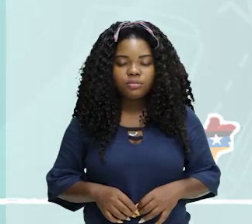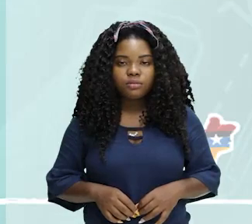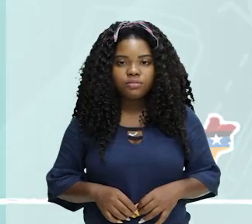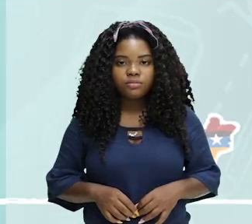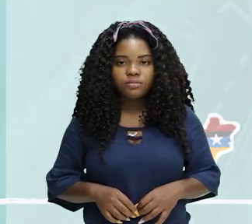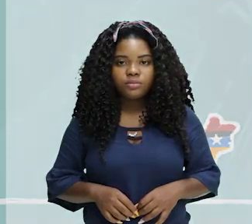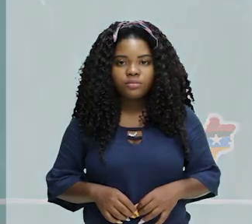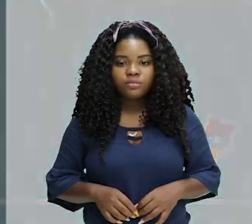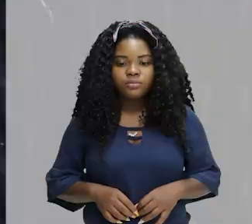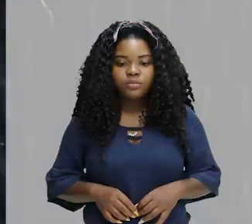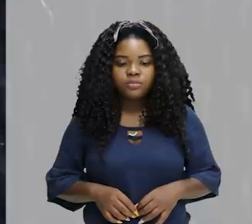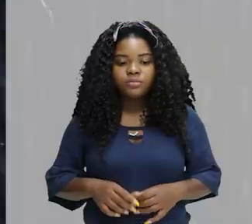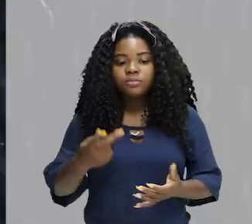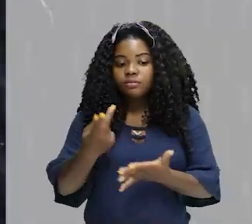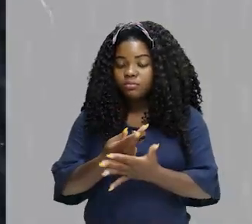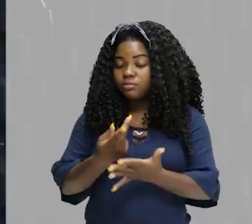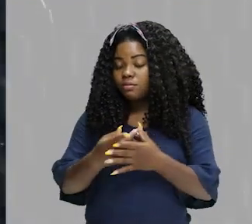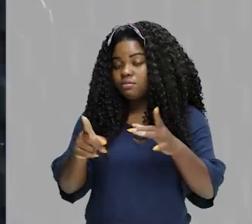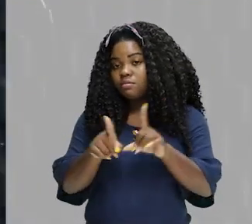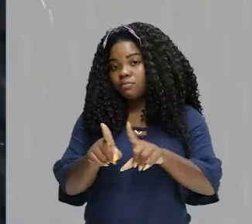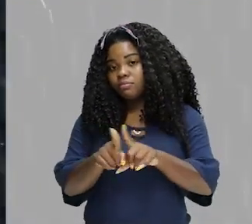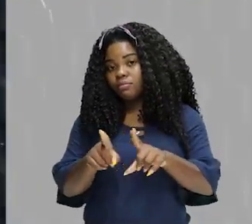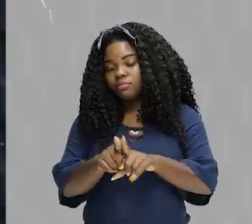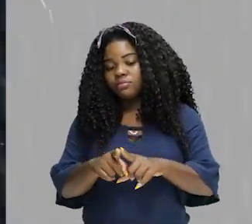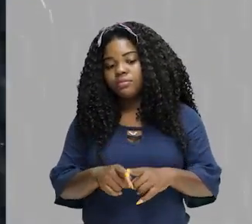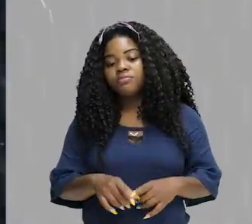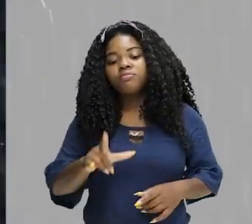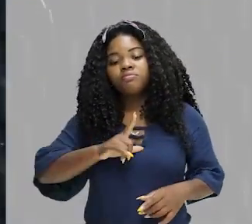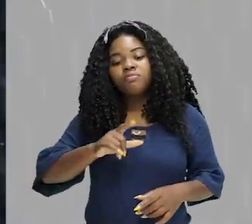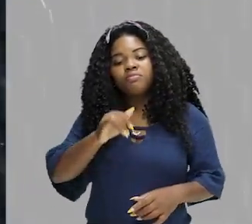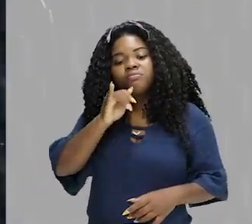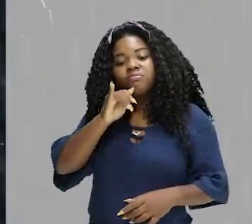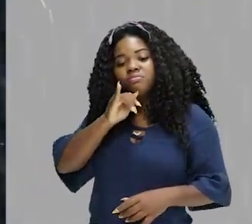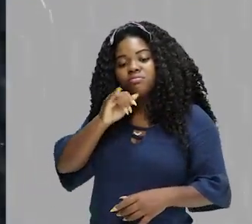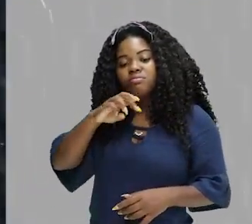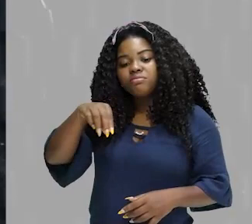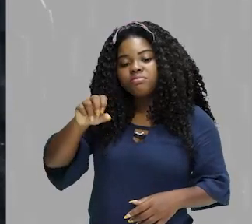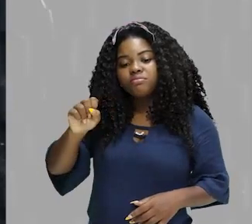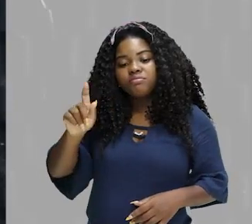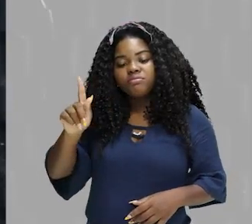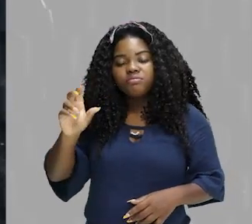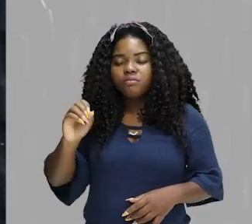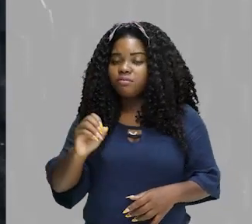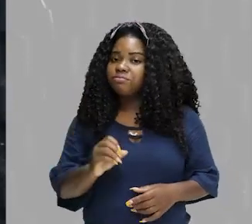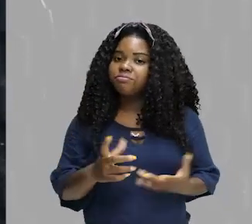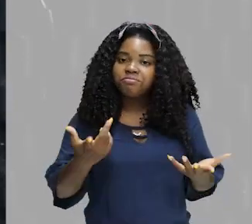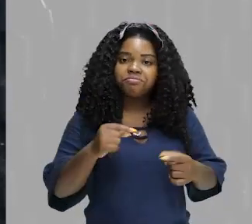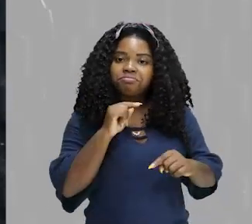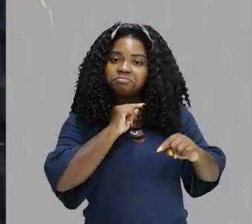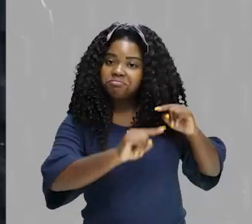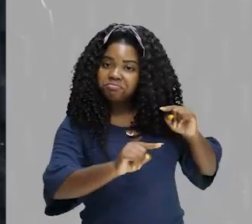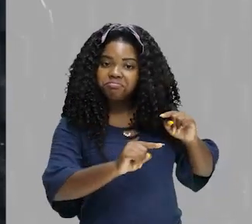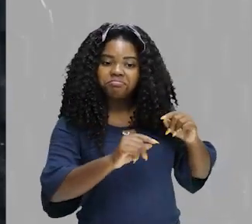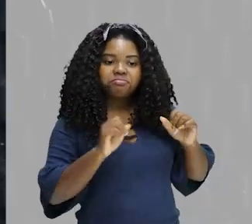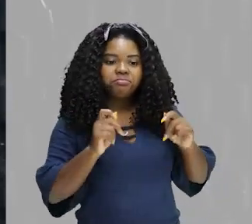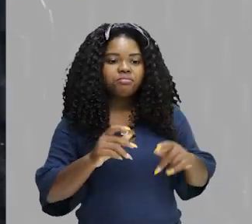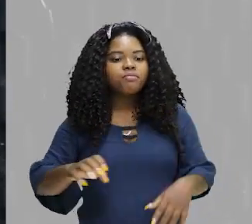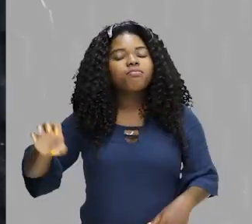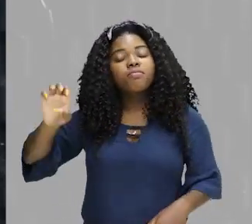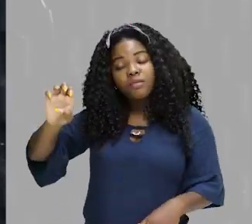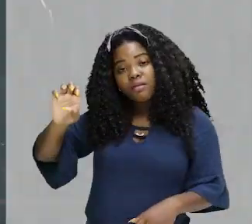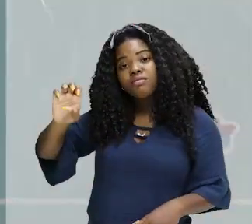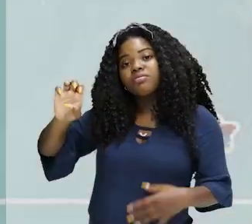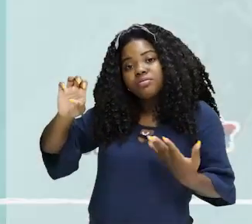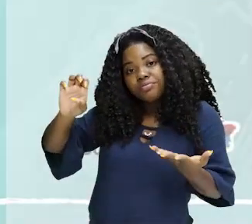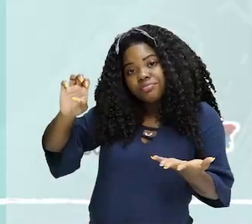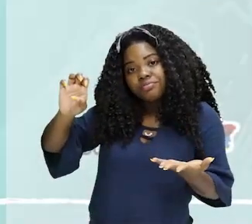pequeno porte. Totalmente errado, pessoal, porque ainda deu o exemplo aqui do musgo. O musgo é uma planta pequena, é uma planta de pequeno porte. E